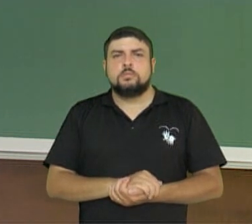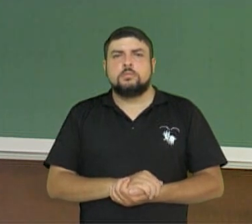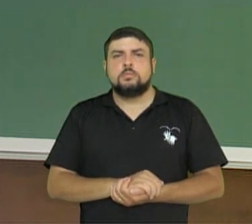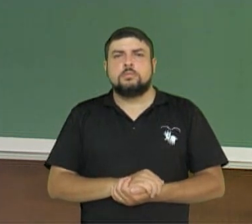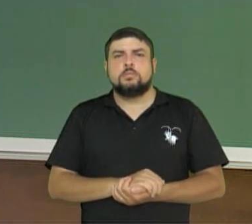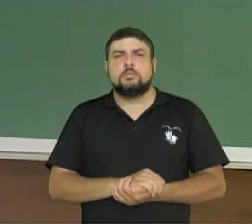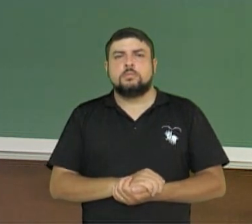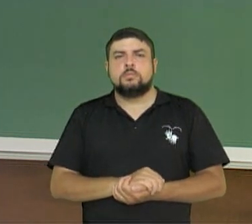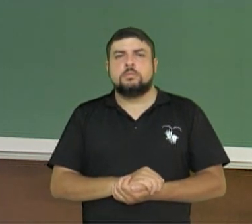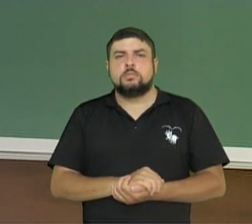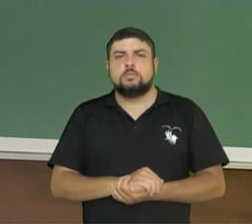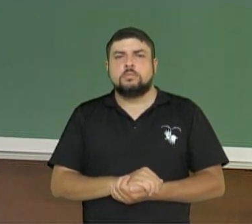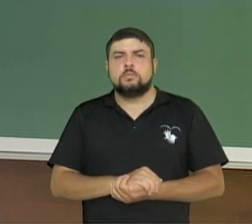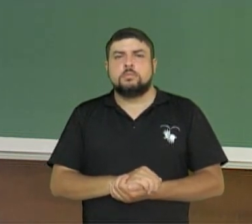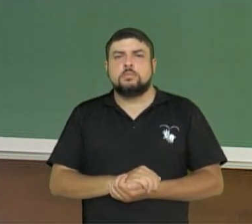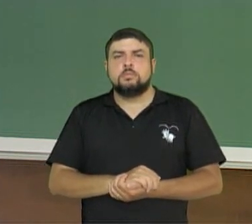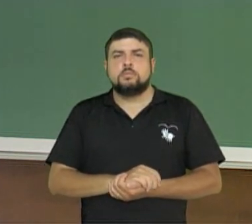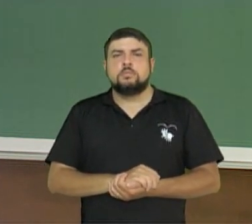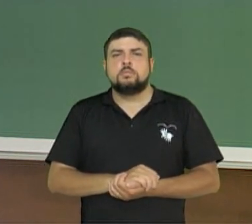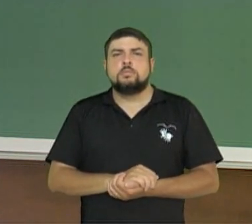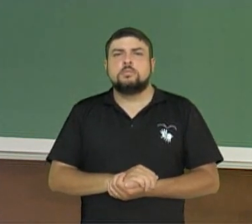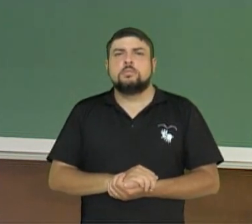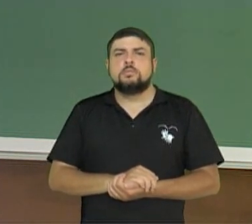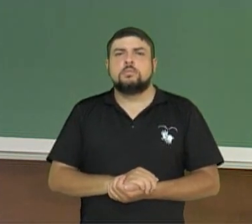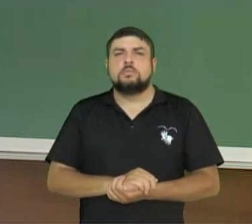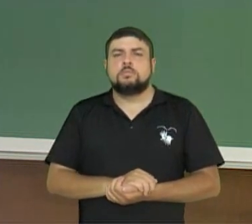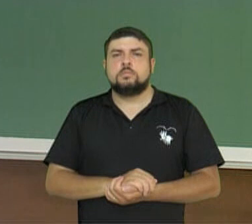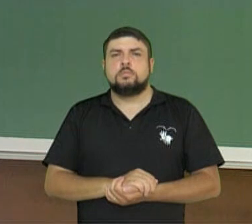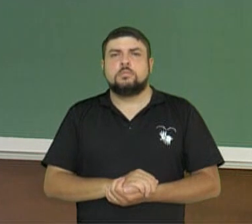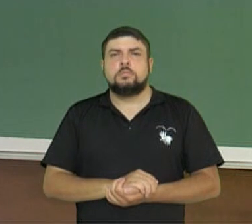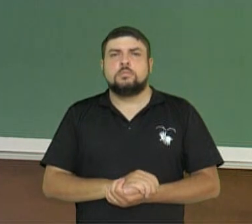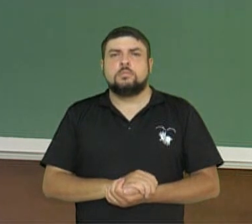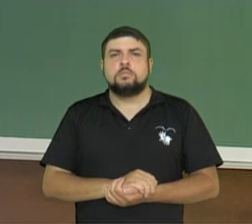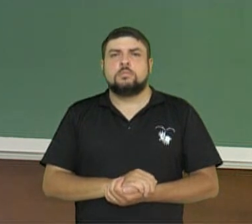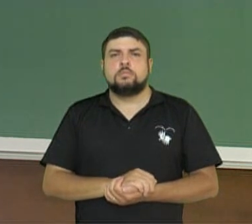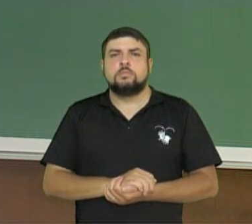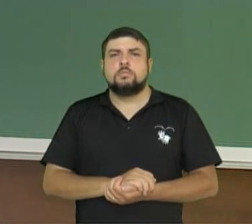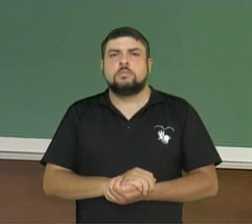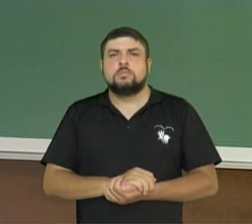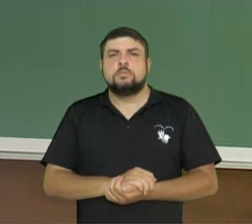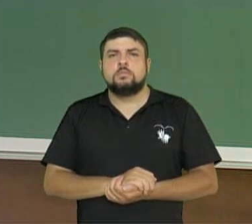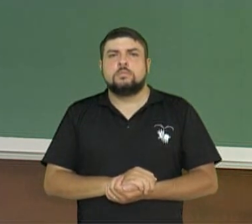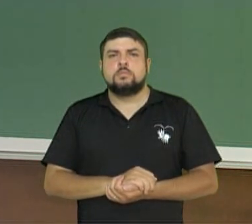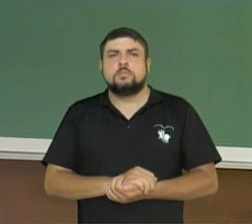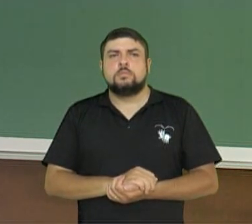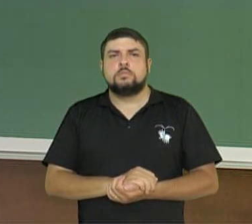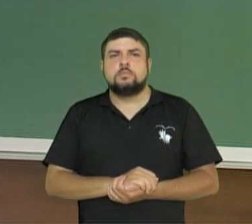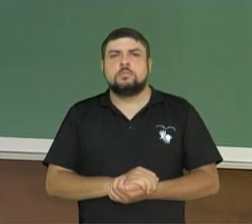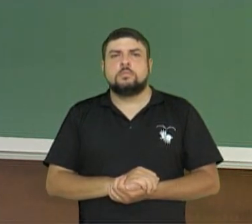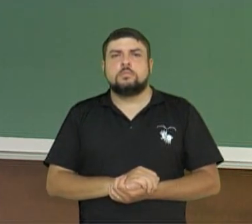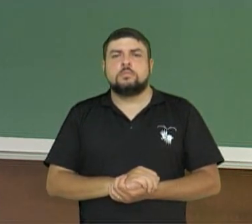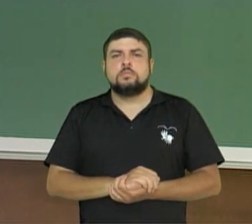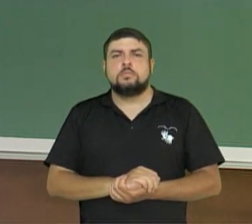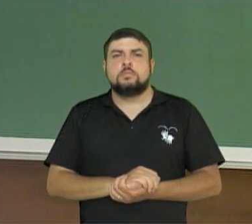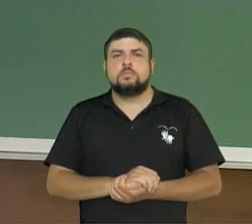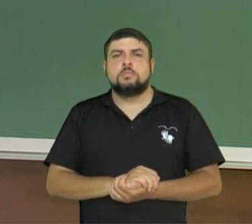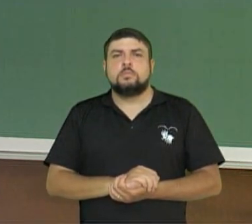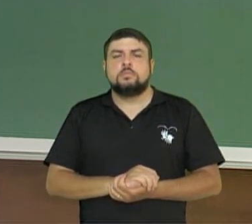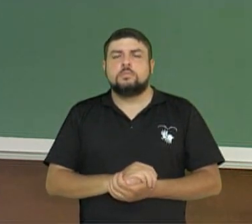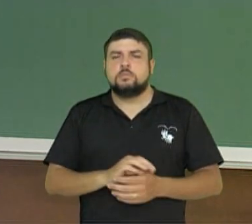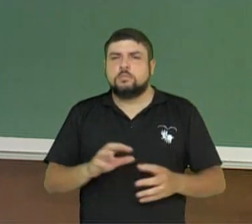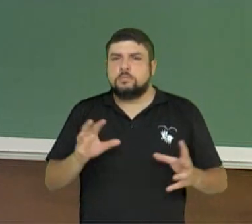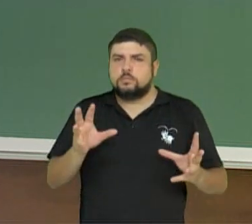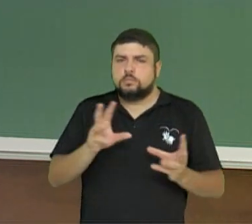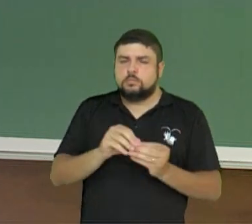que concordam em gênero e número com o substantivo que calificam, bien? Entonces, chicos,